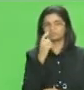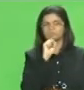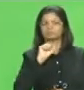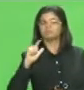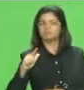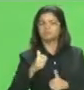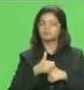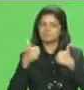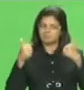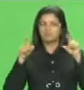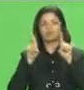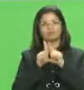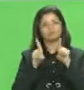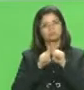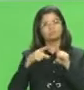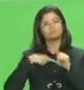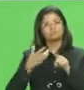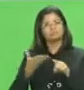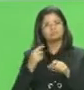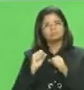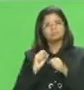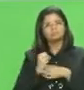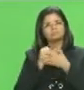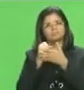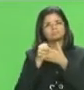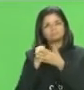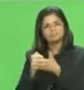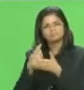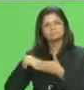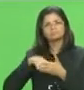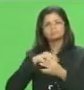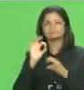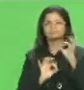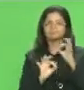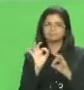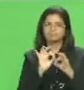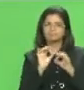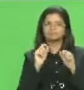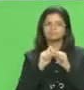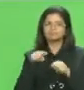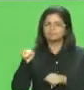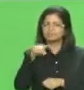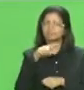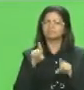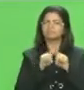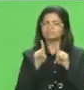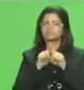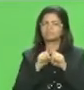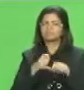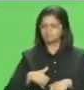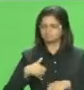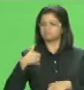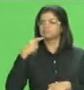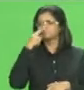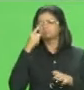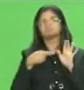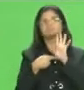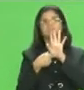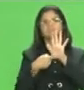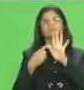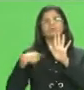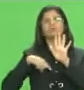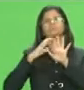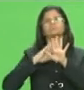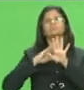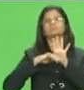melhor e eu vou trabalhar para isso. Nós nos preparamos para isso, para fazer com que você, de fato, tenha orgulho, para onde você for